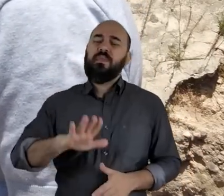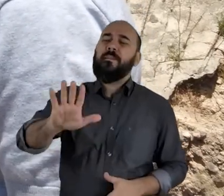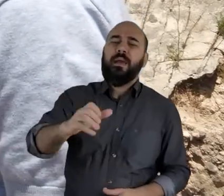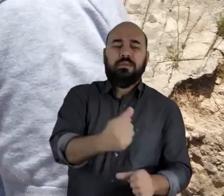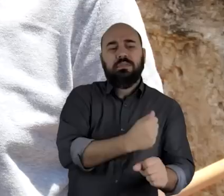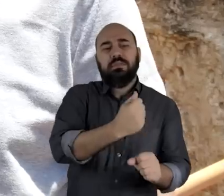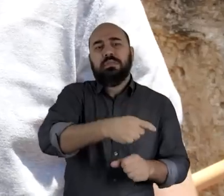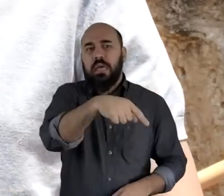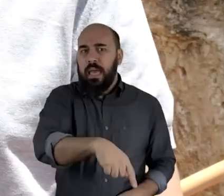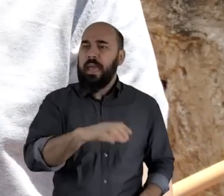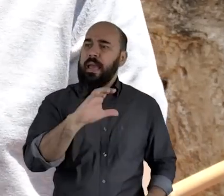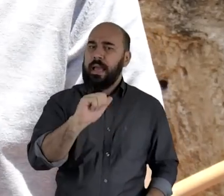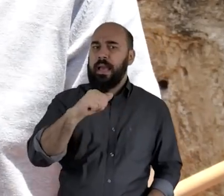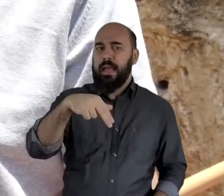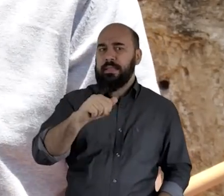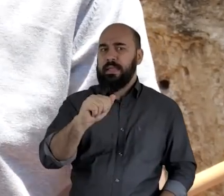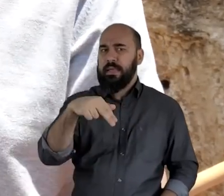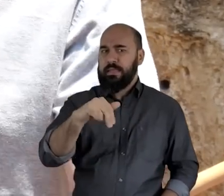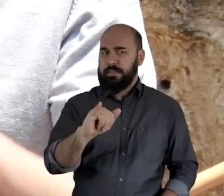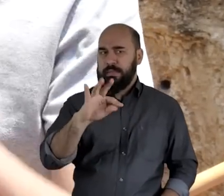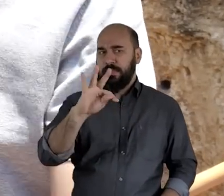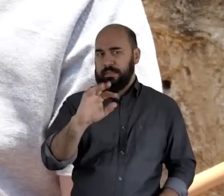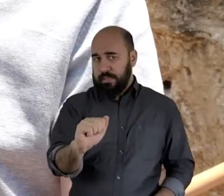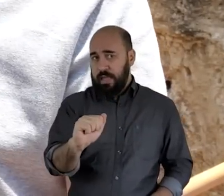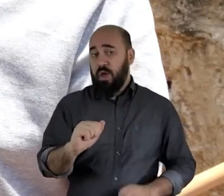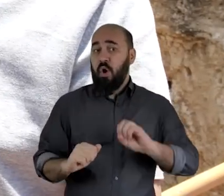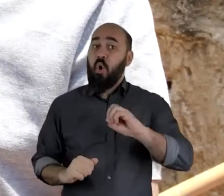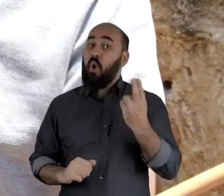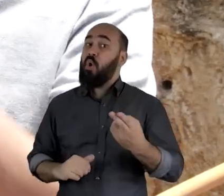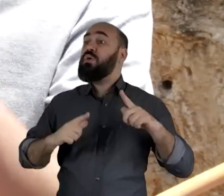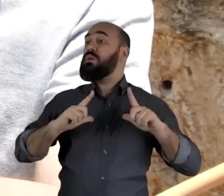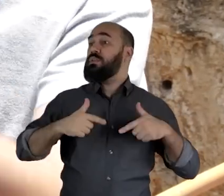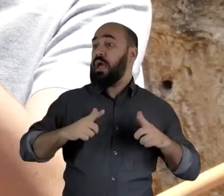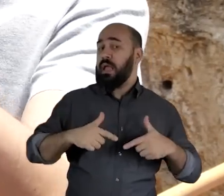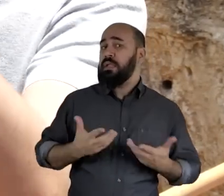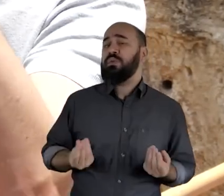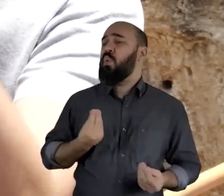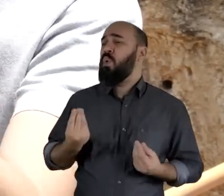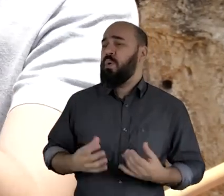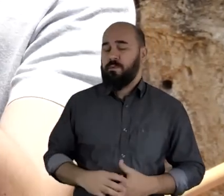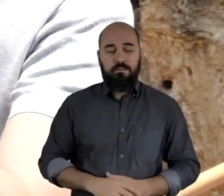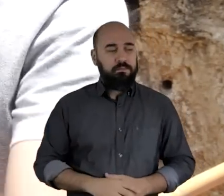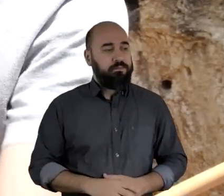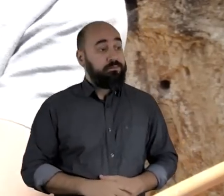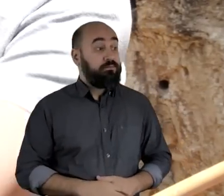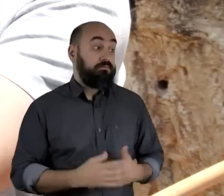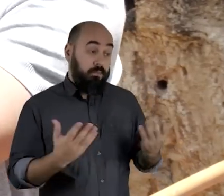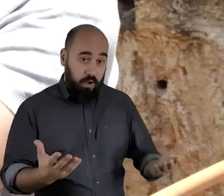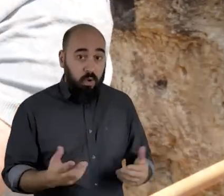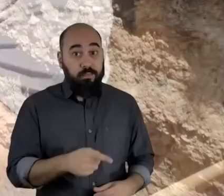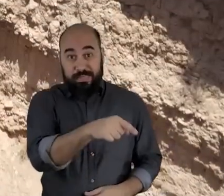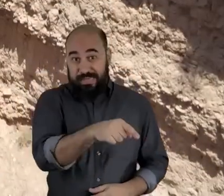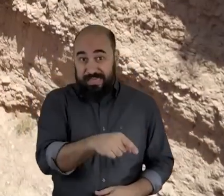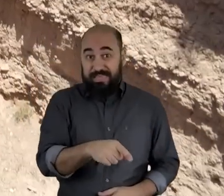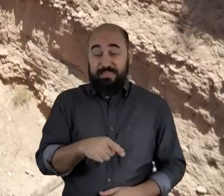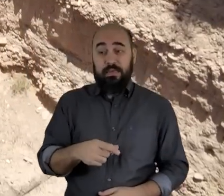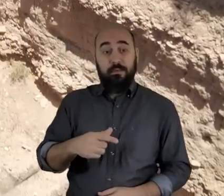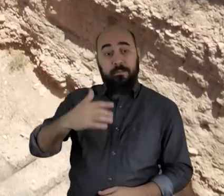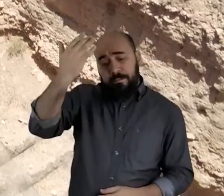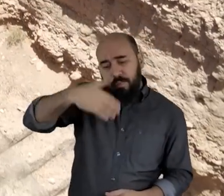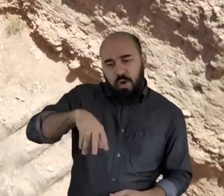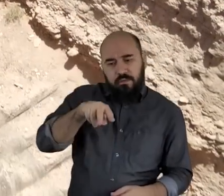ele é israelita? Pelo nosso entendimento, é um sistema de água israelita, e é isso que vemos na evidência arqueológica.